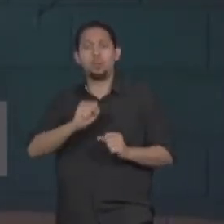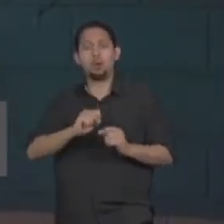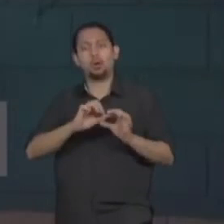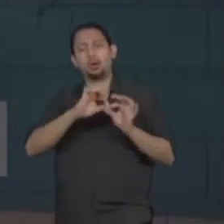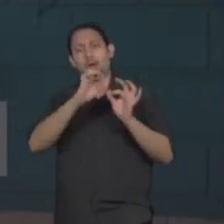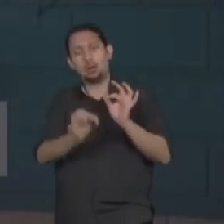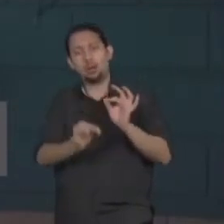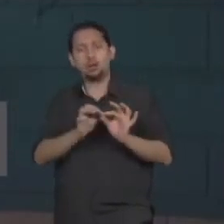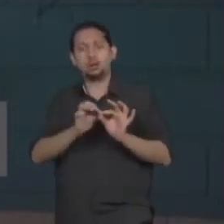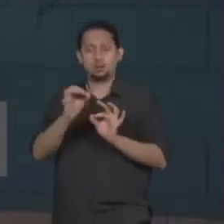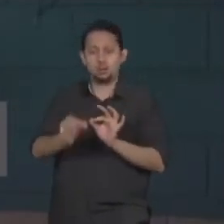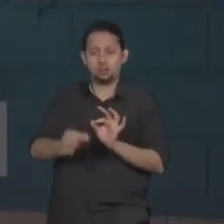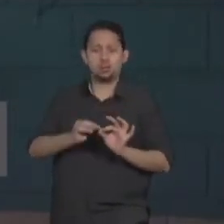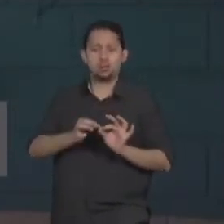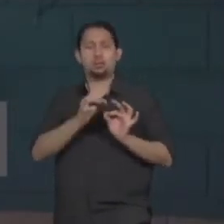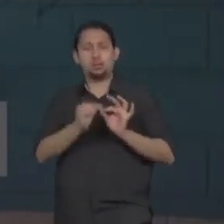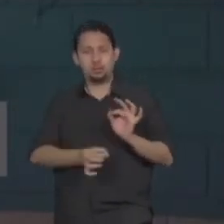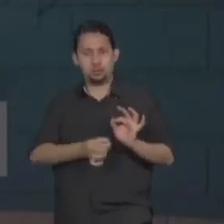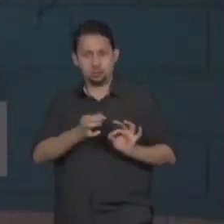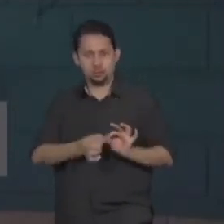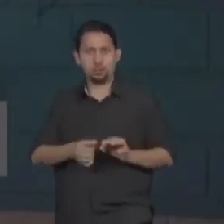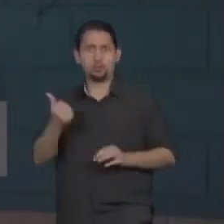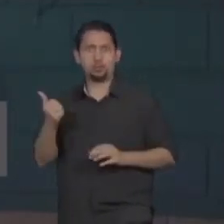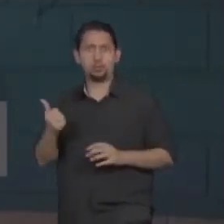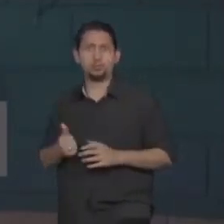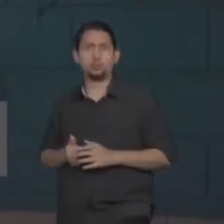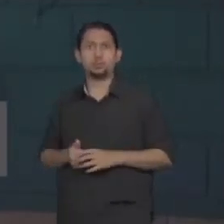ó. Vou pôr esse elástico